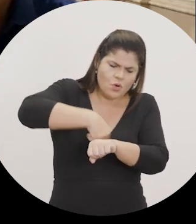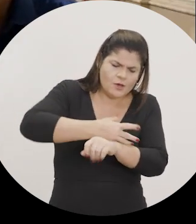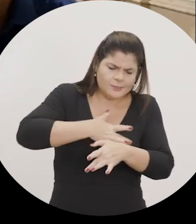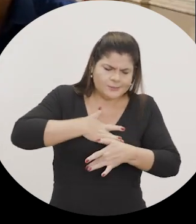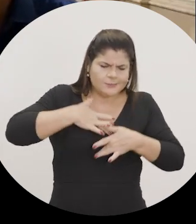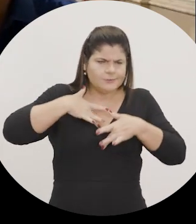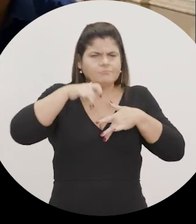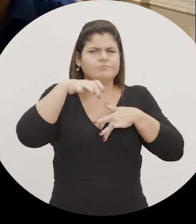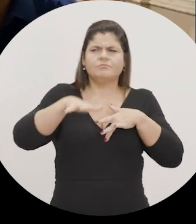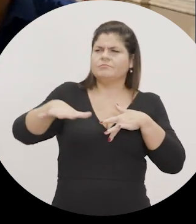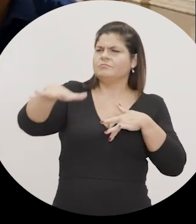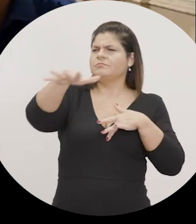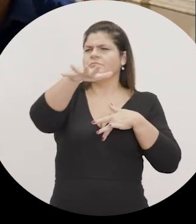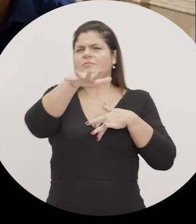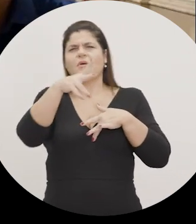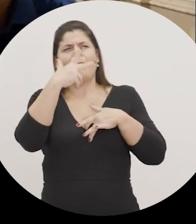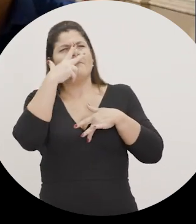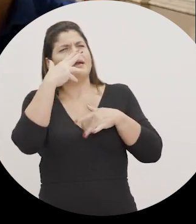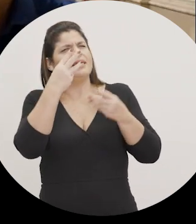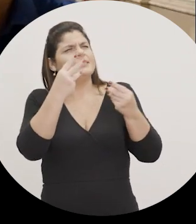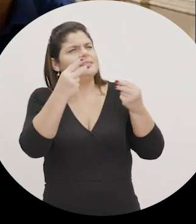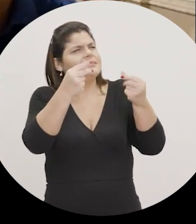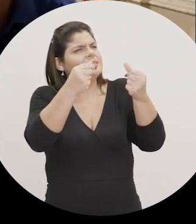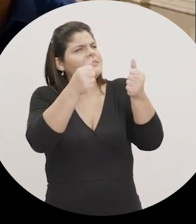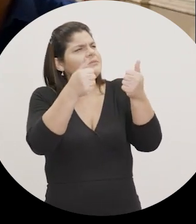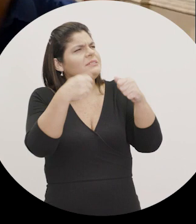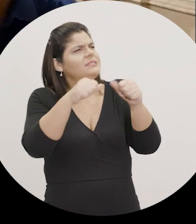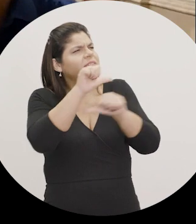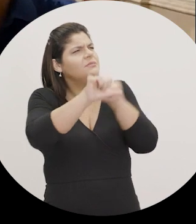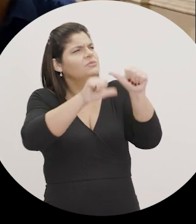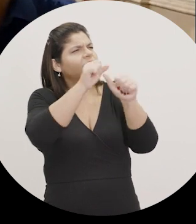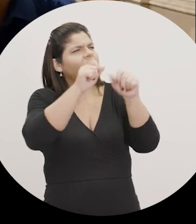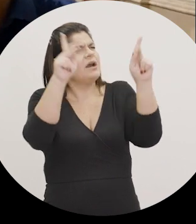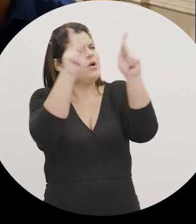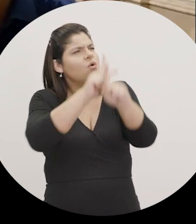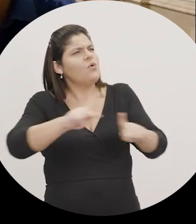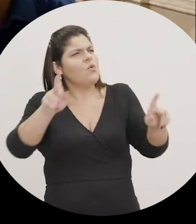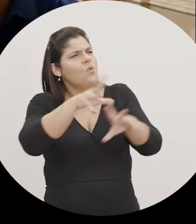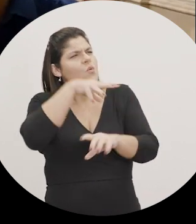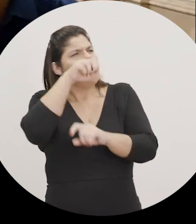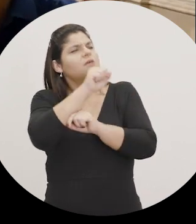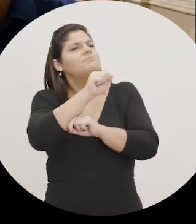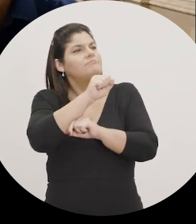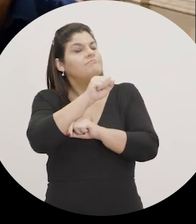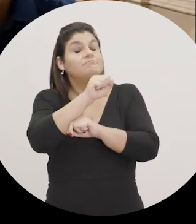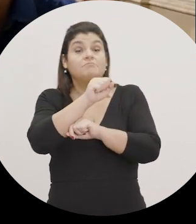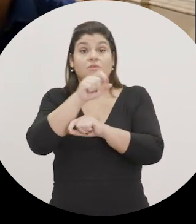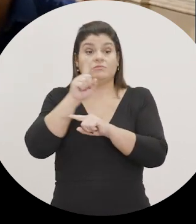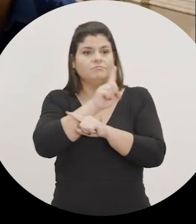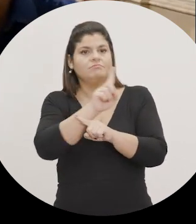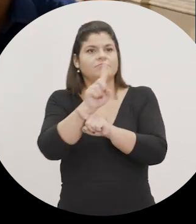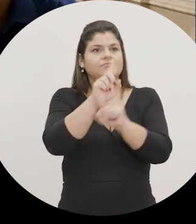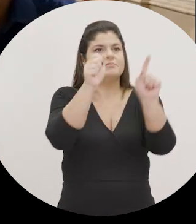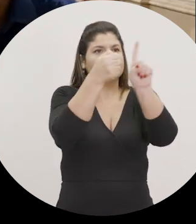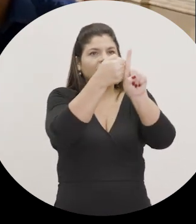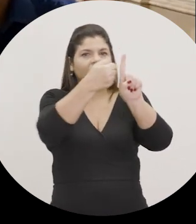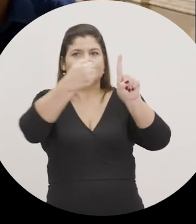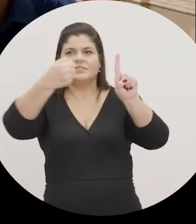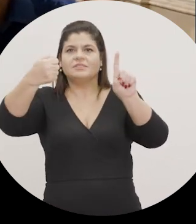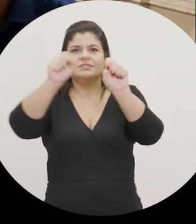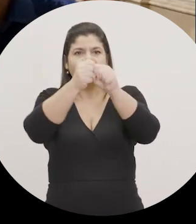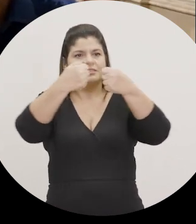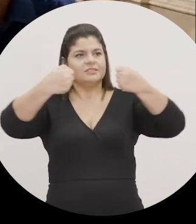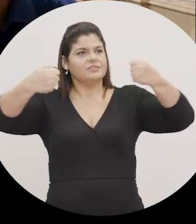horas, você sente que o ambiente está um pouco viciado. É preciso renovar o ar. Aí você abre a janela e deixa